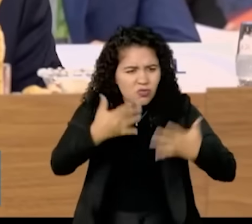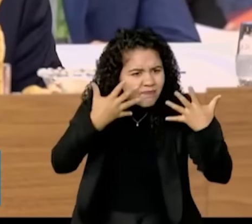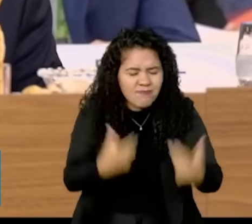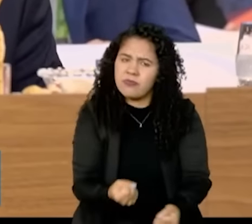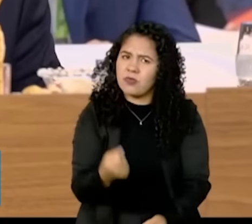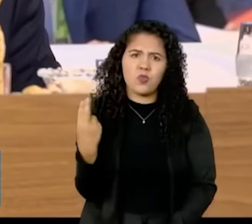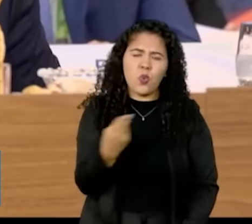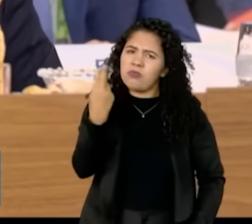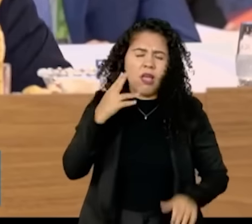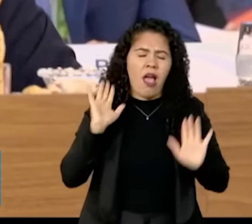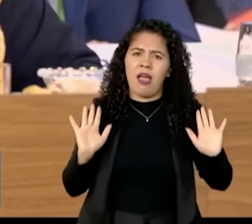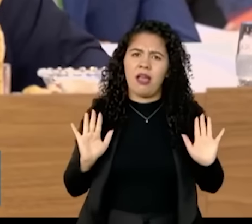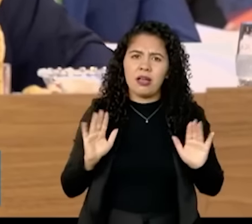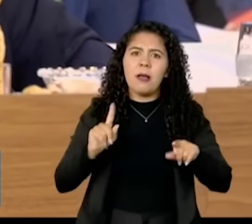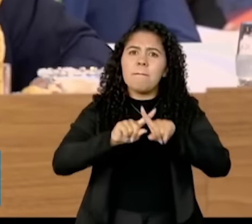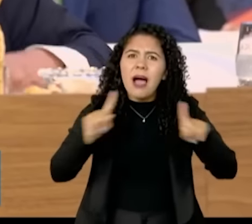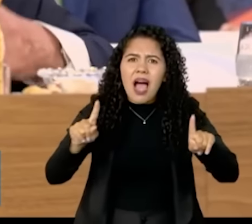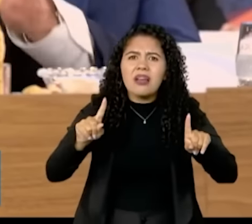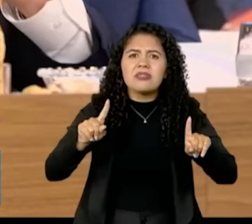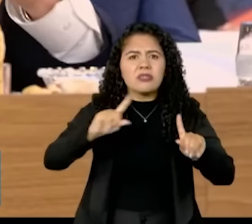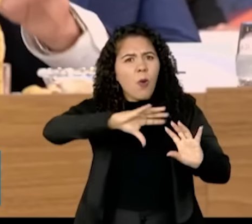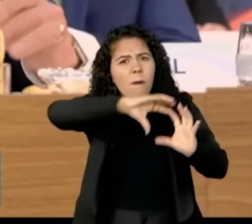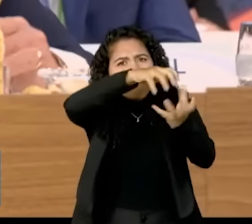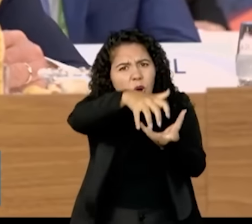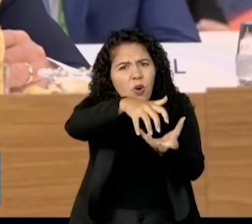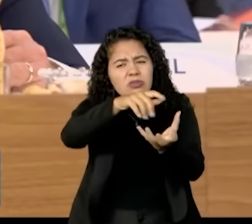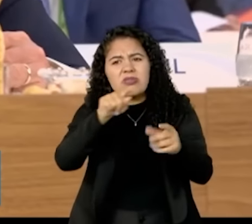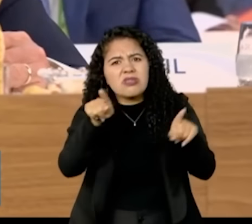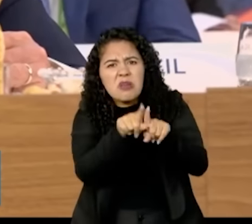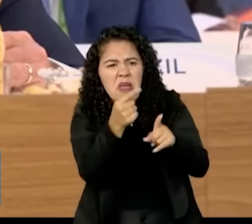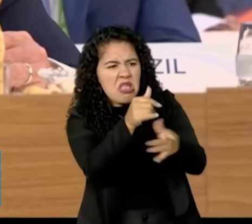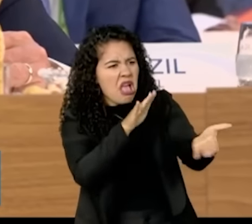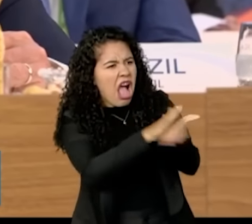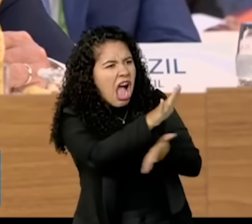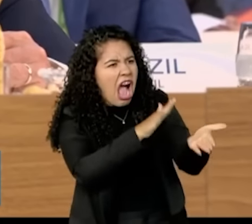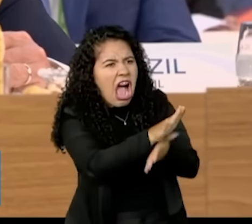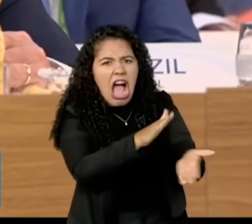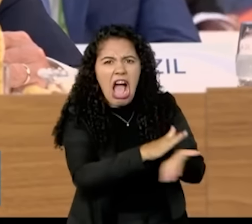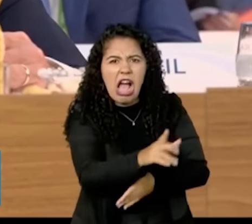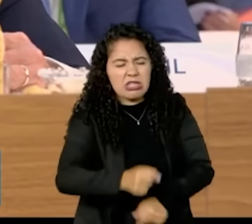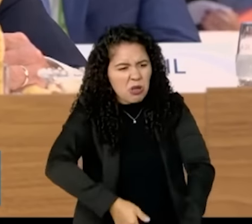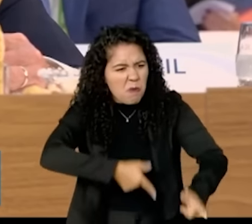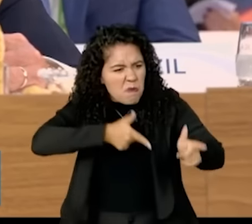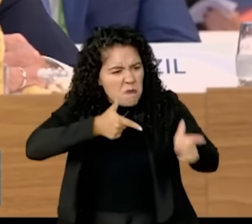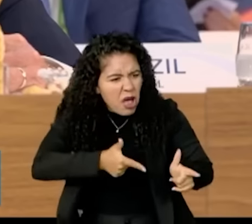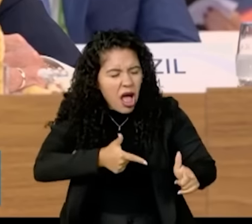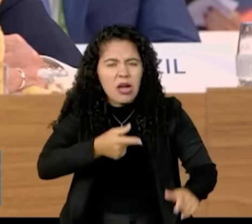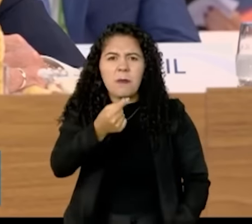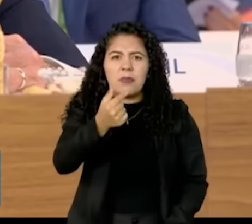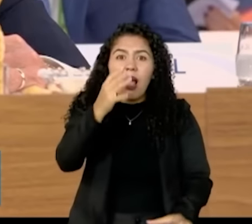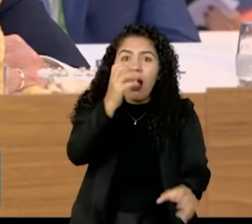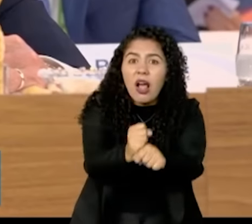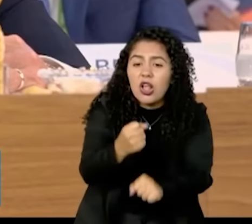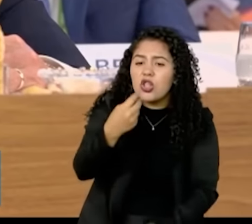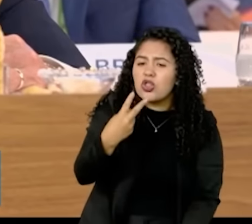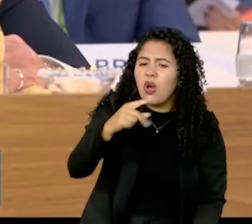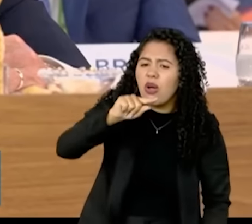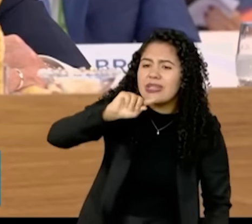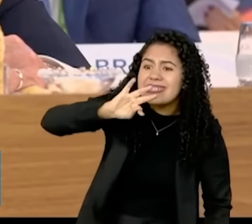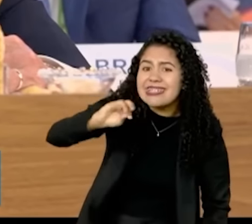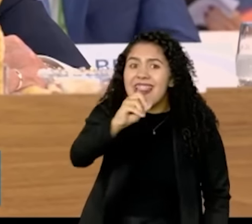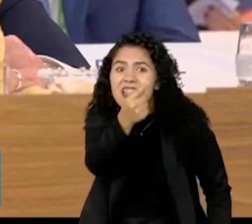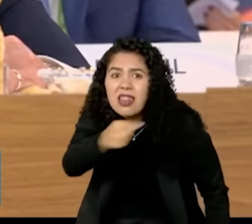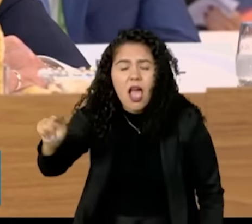inadmissível. Em um mundo cujos gastos militares chegam a 2 trilhões e 400 bilhões de